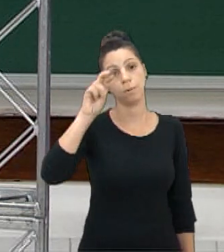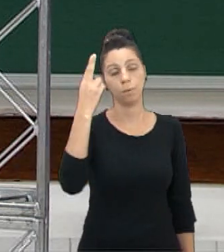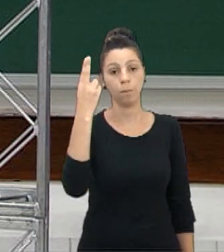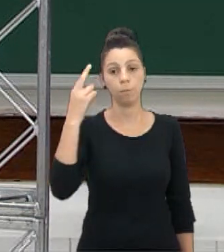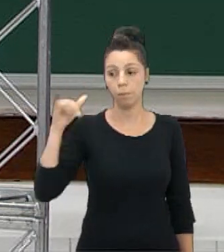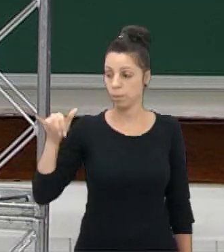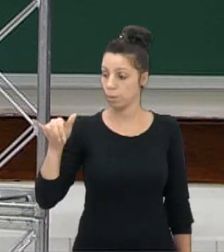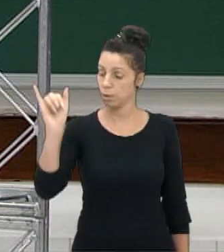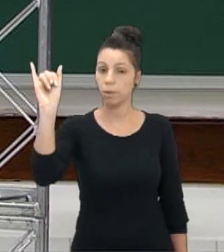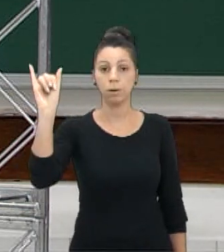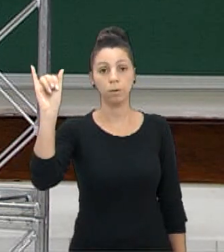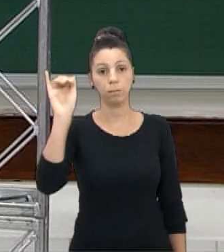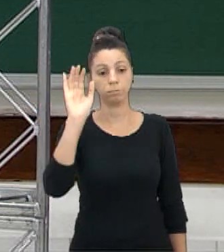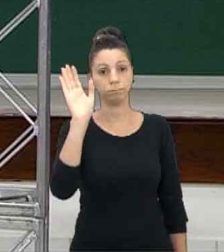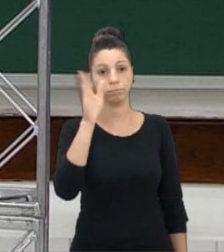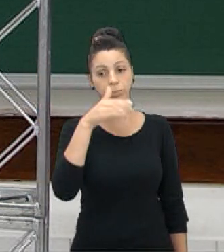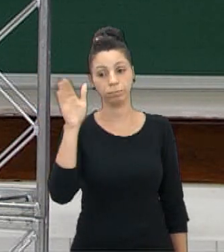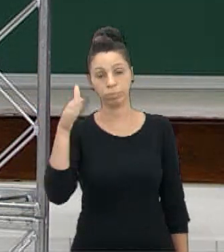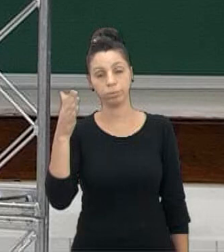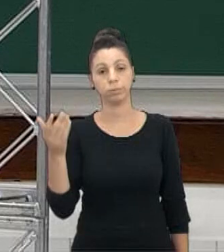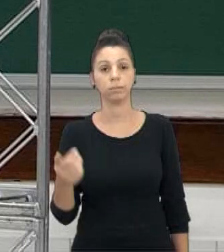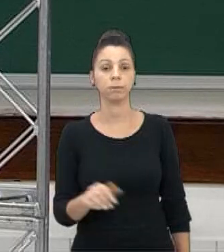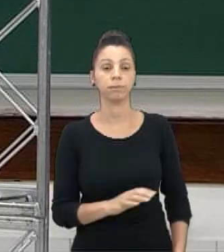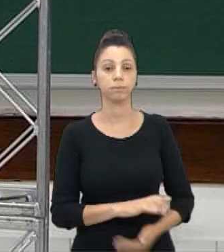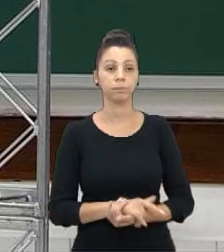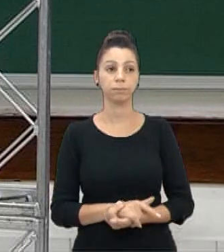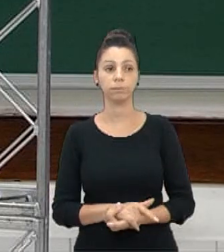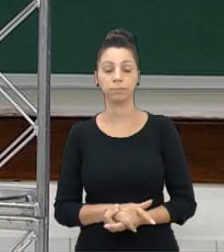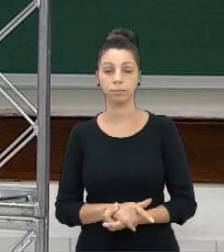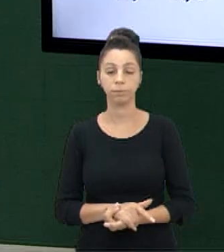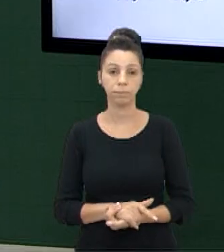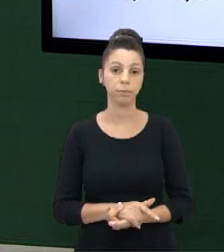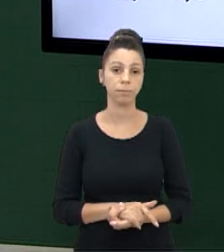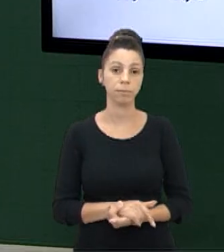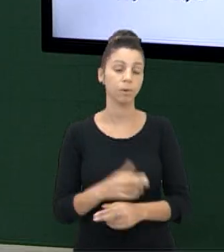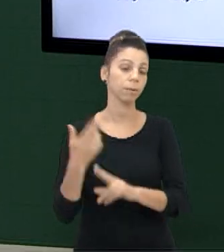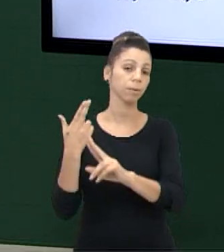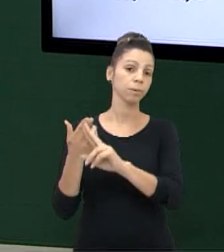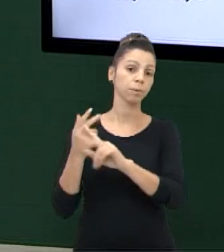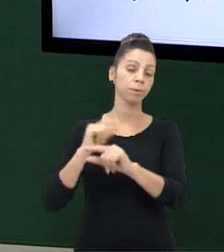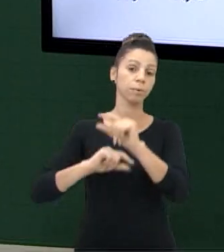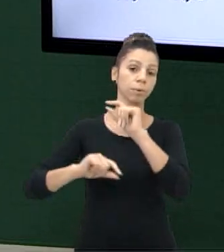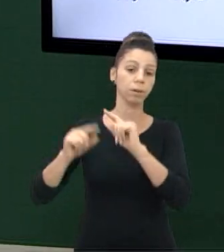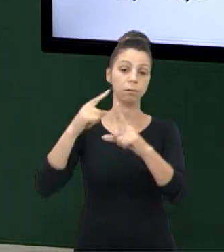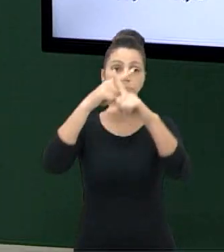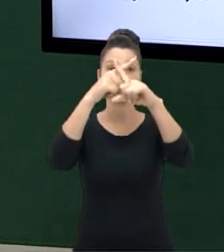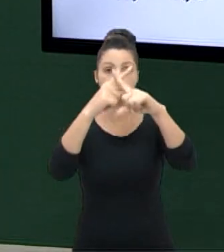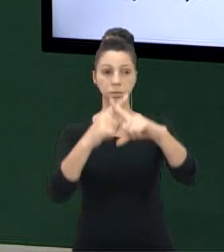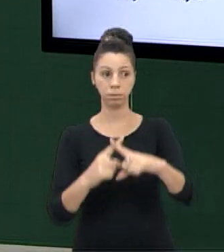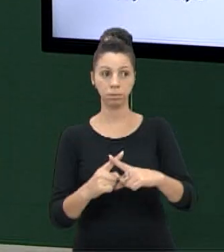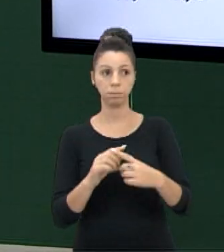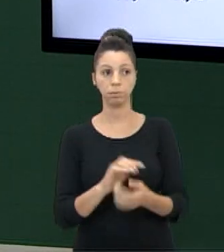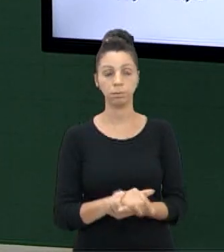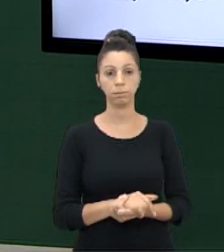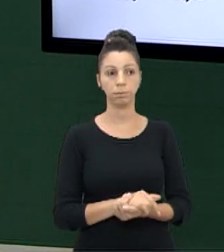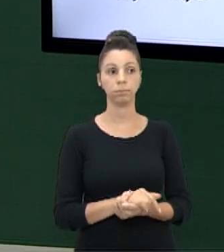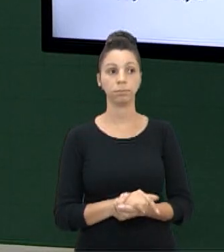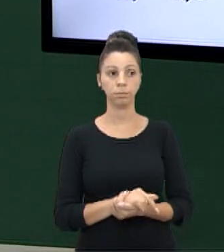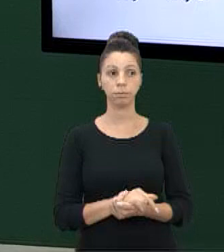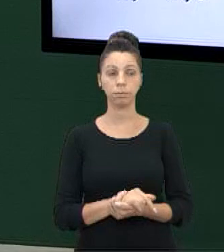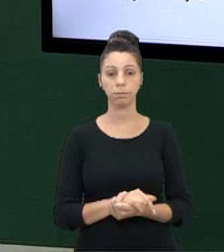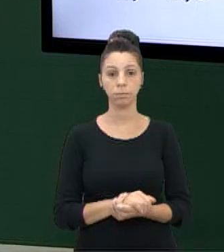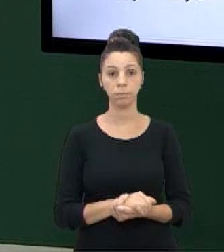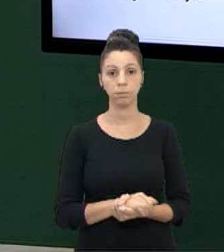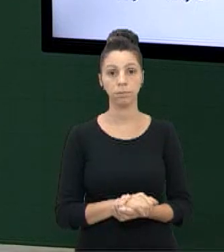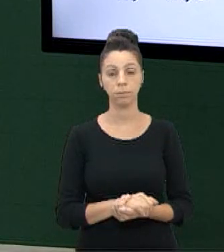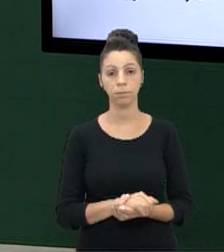para anular o x ou o y das duas equações, eu vou utilizar o princípio multiplicativo. Eu vou multiplicar a equação